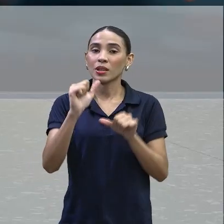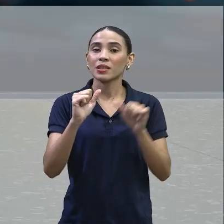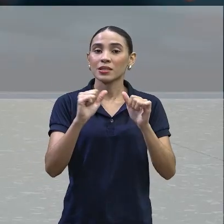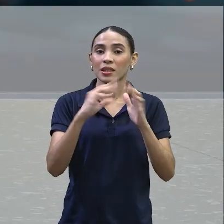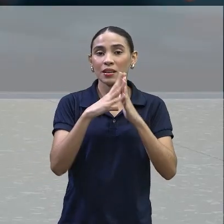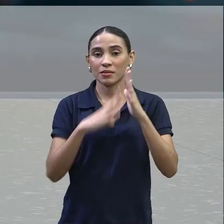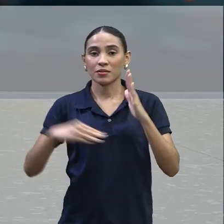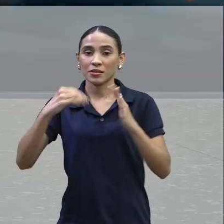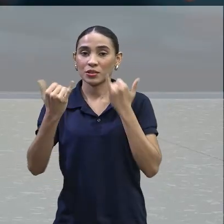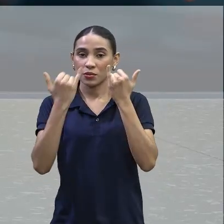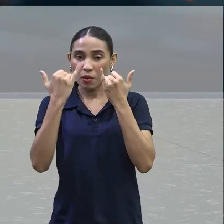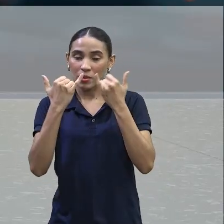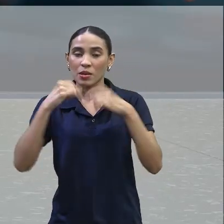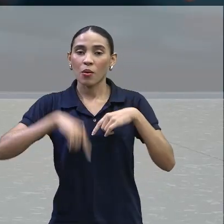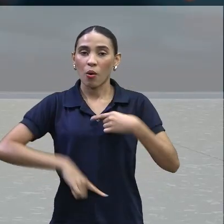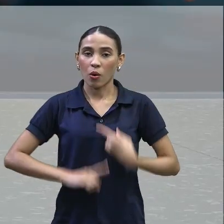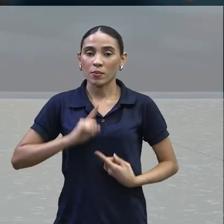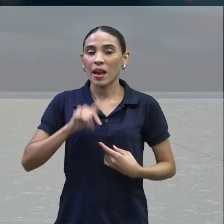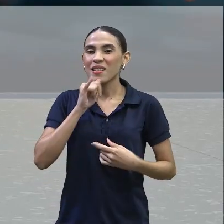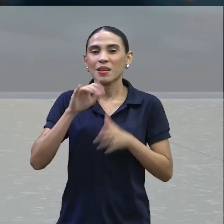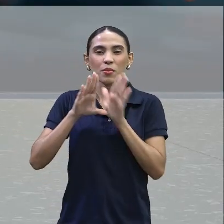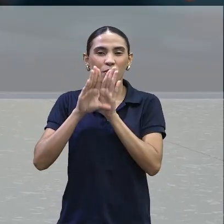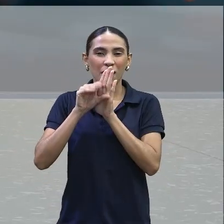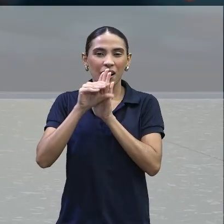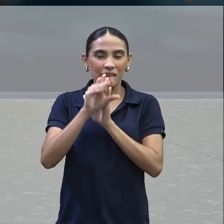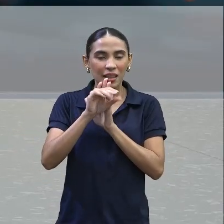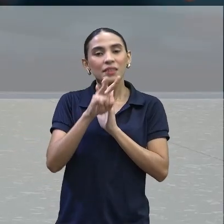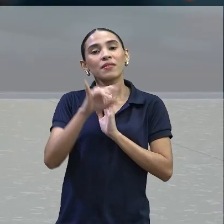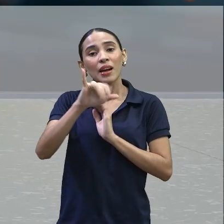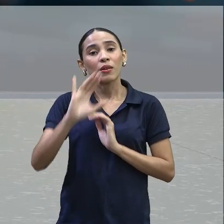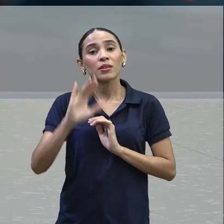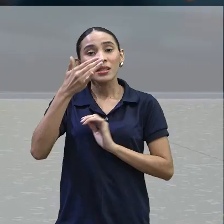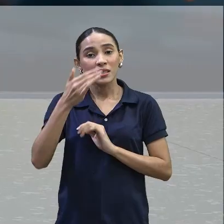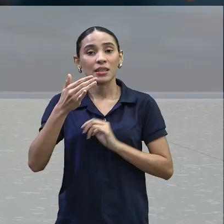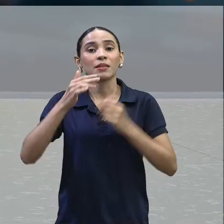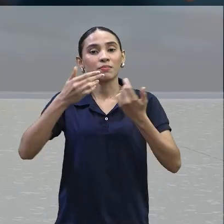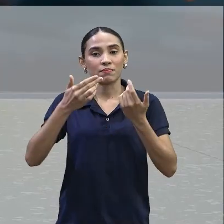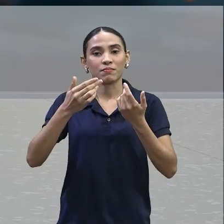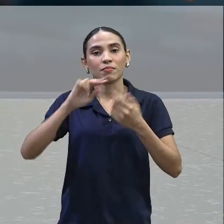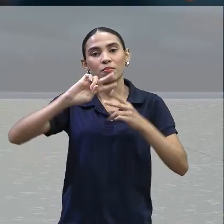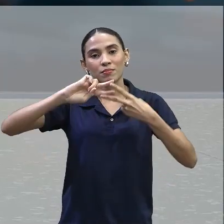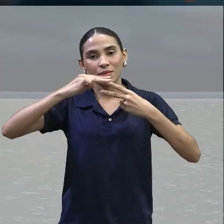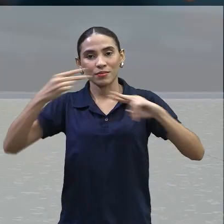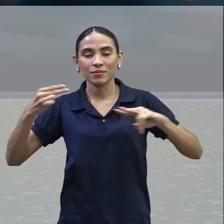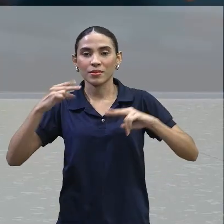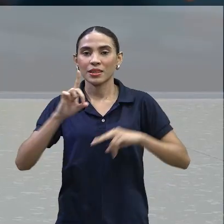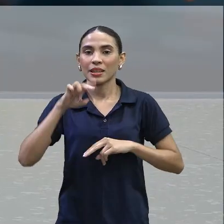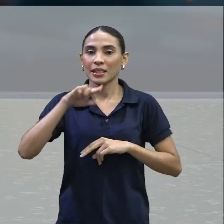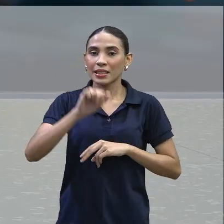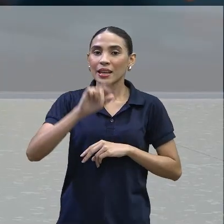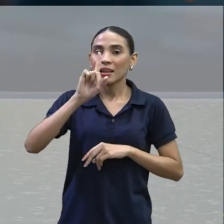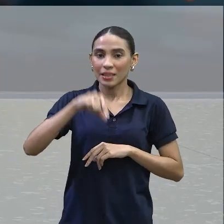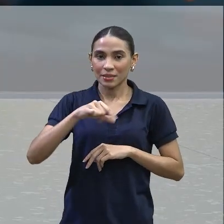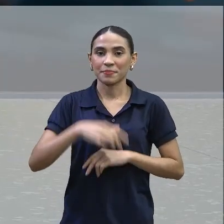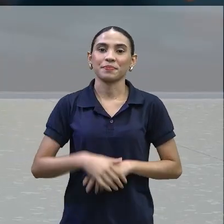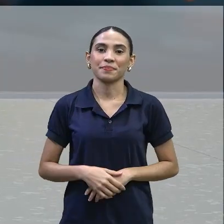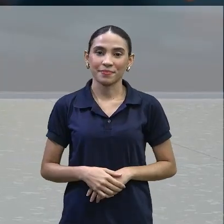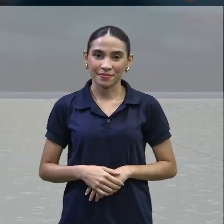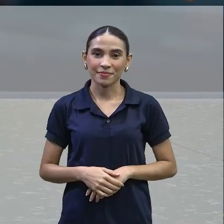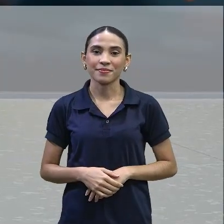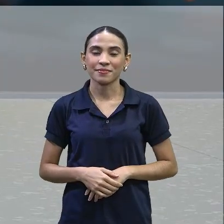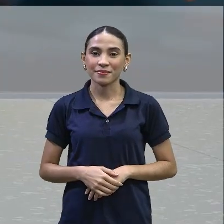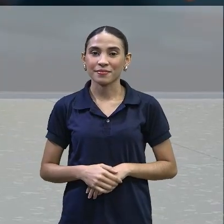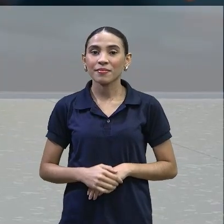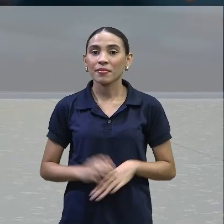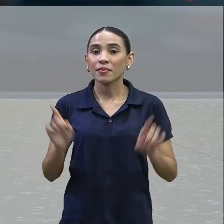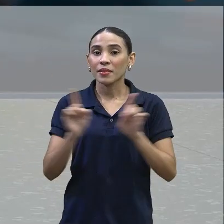entre organismos, como bactérias, ocorre através do material genético, que é o DNA. Tá?